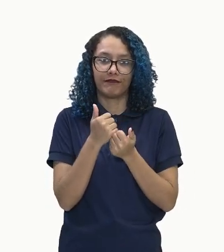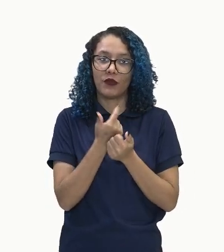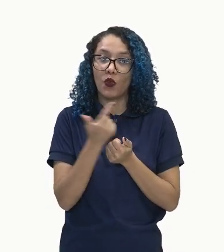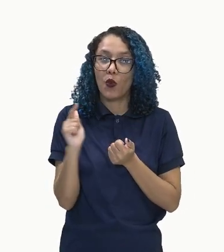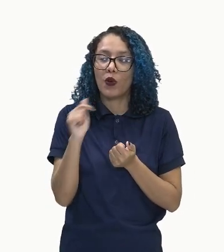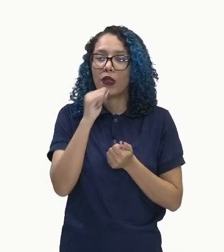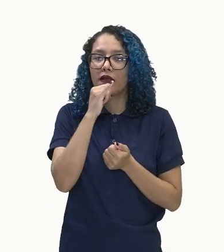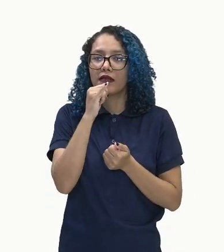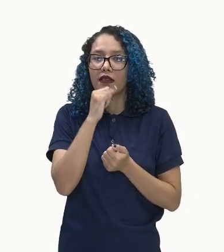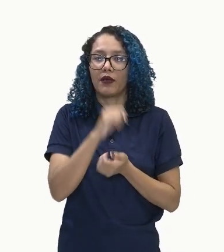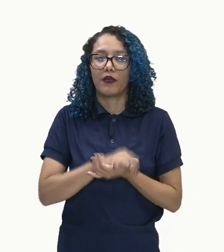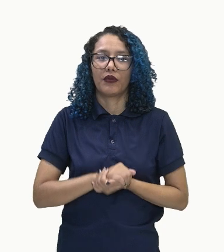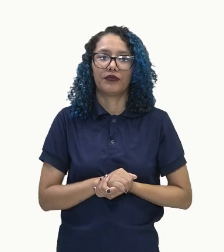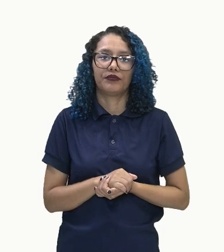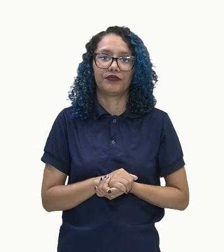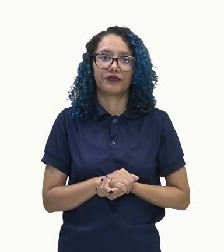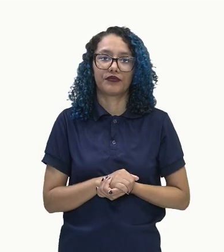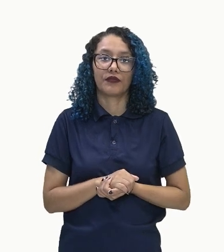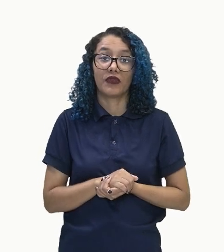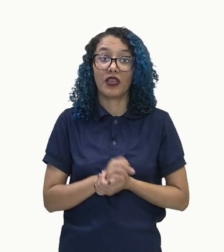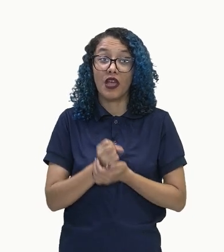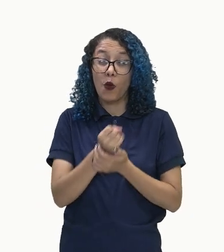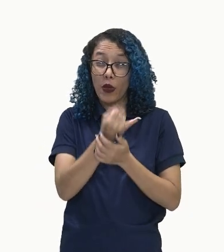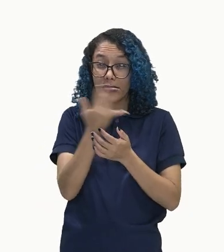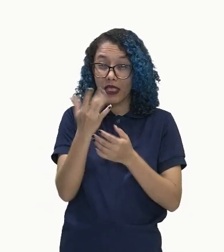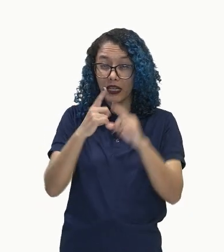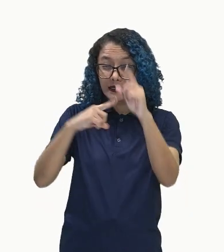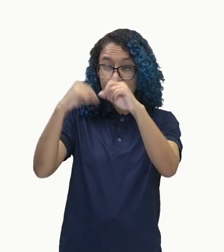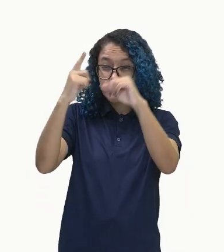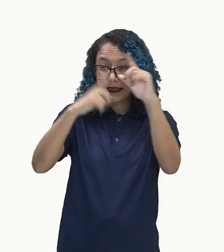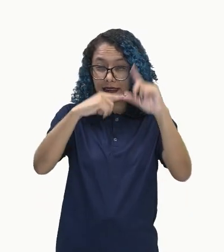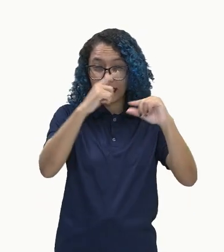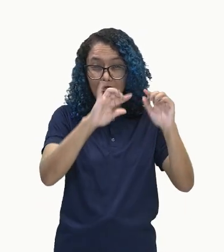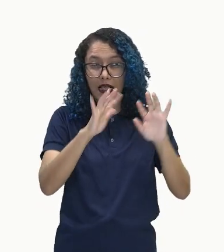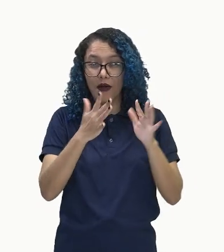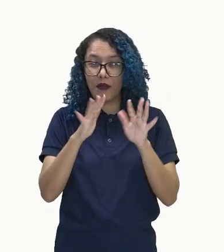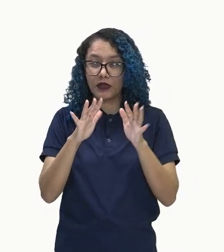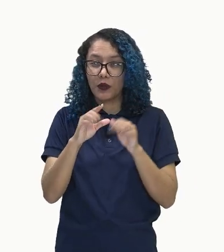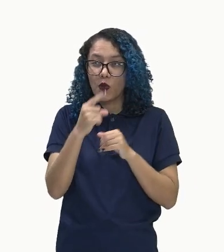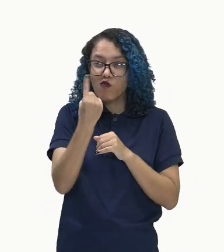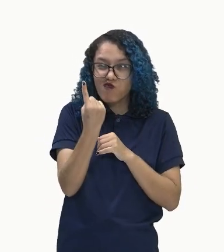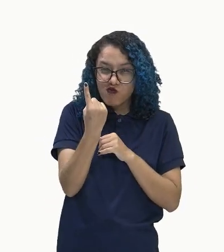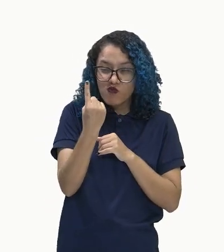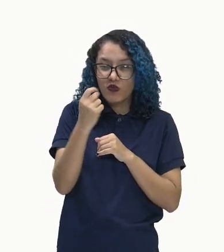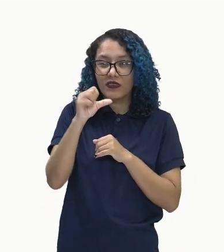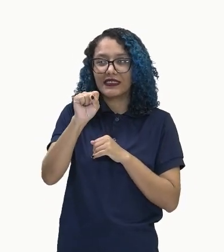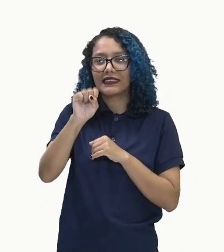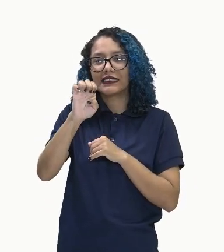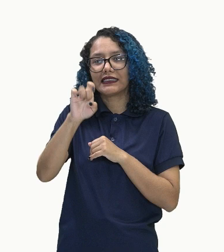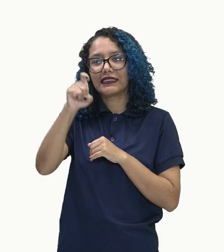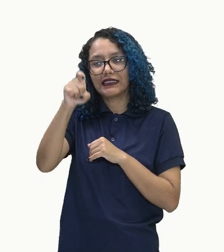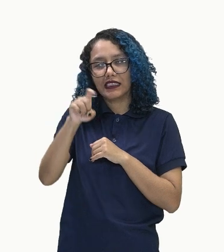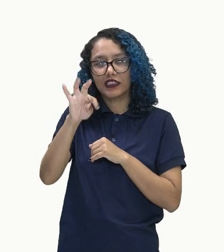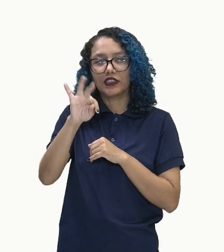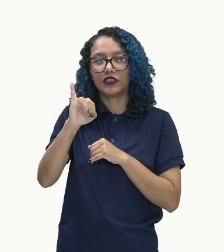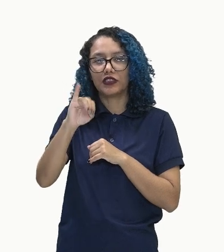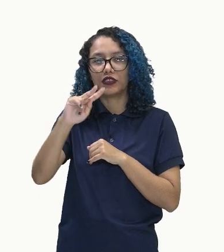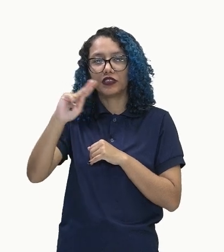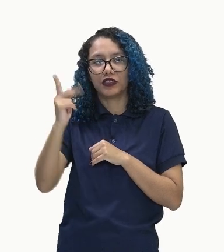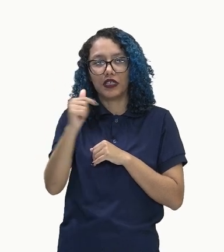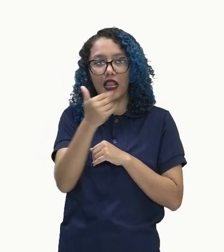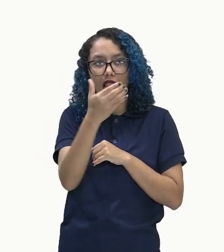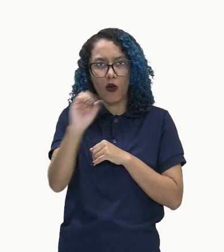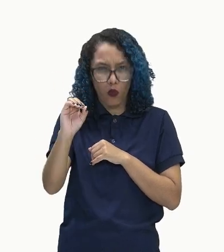exemplo? Temos aqui ó, o número de estrelas no universo é estimado em 1 sextilhão.